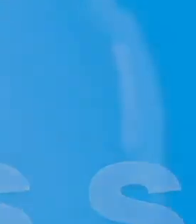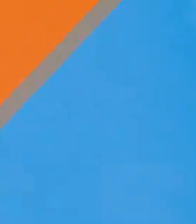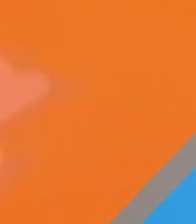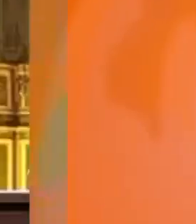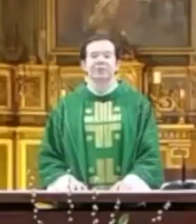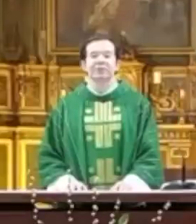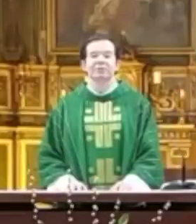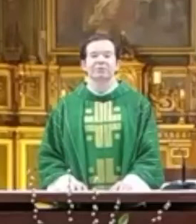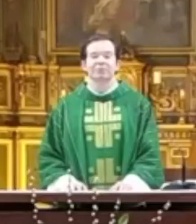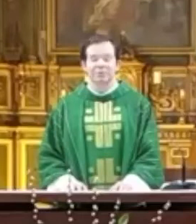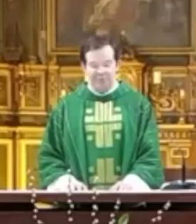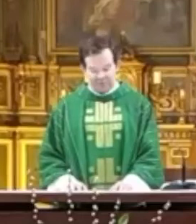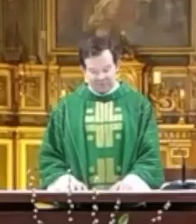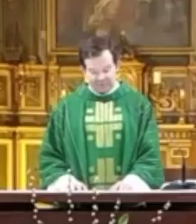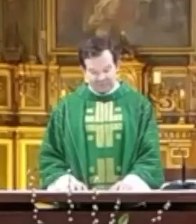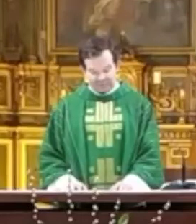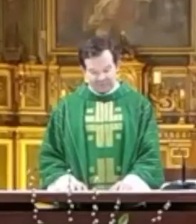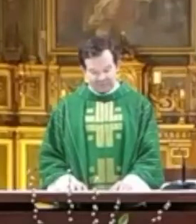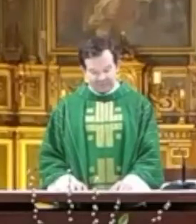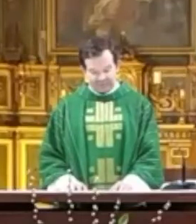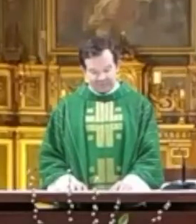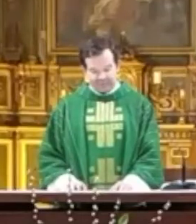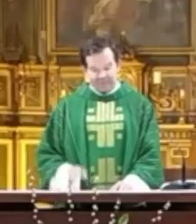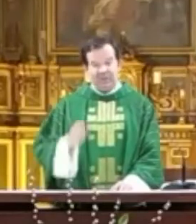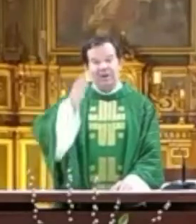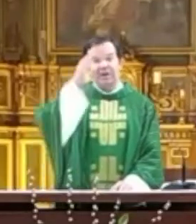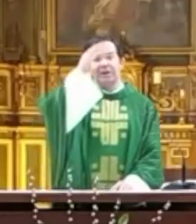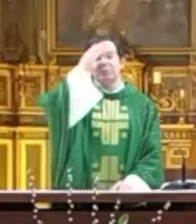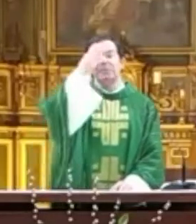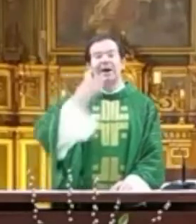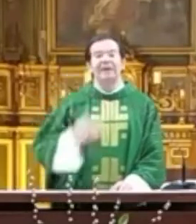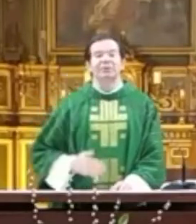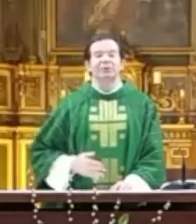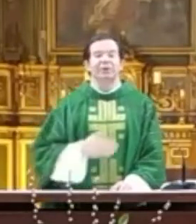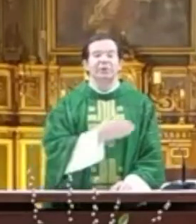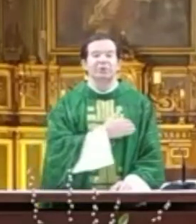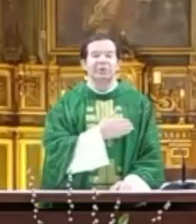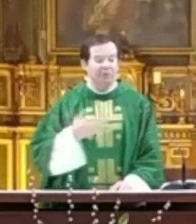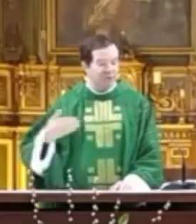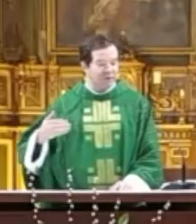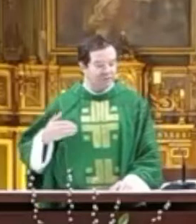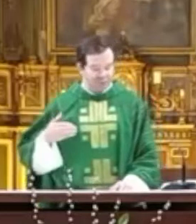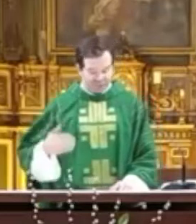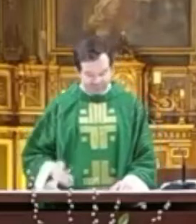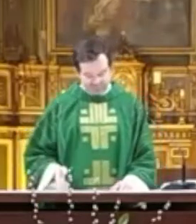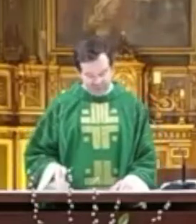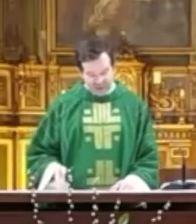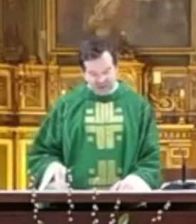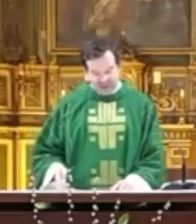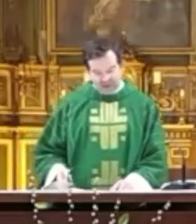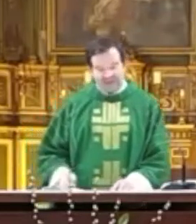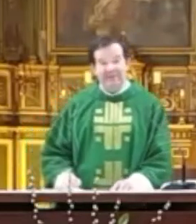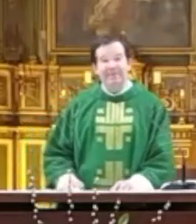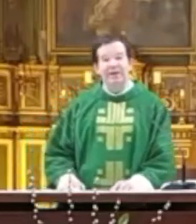encontrar formas de estar próxima de Jesus. Em nome do Pai, do Filho e do Espírito Santo,